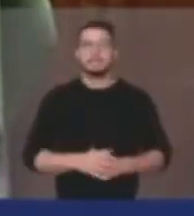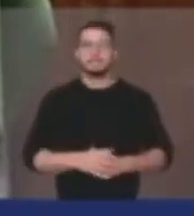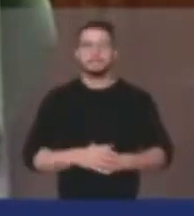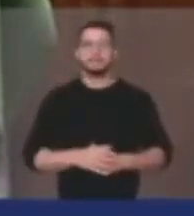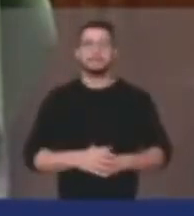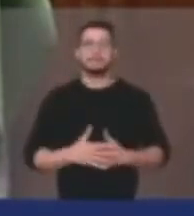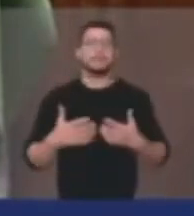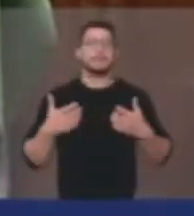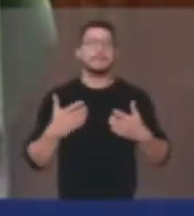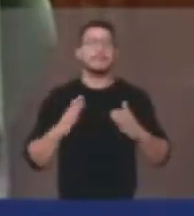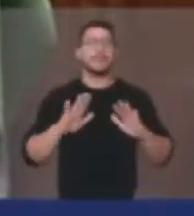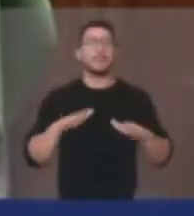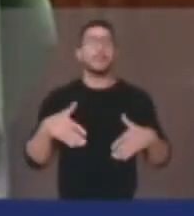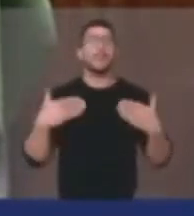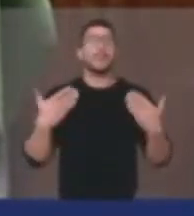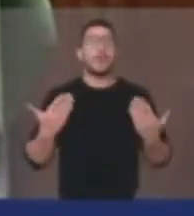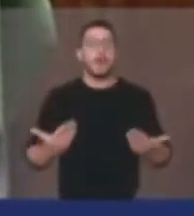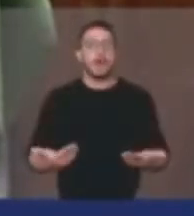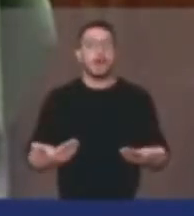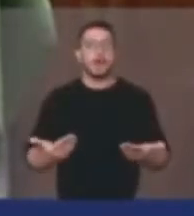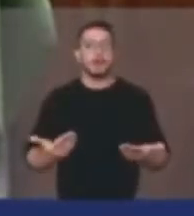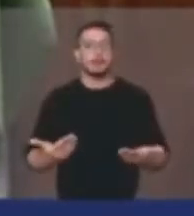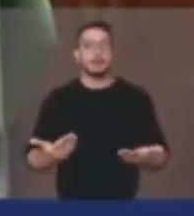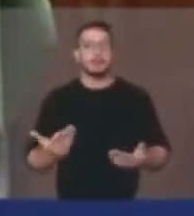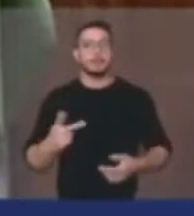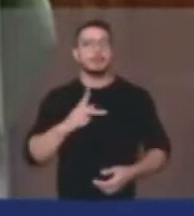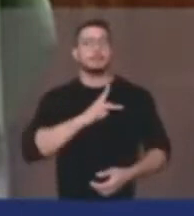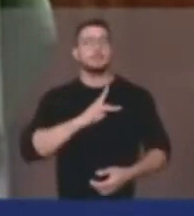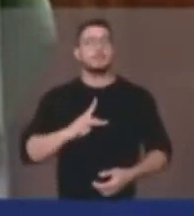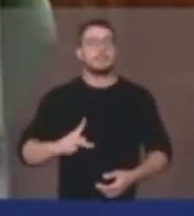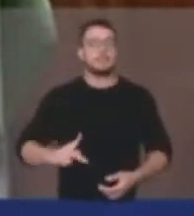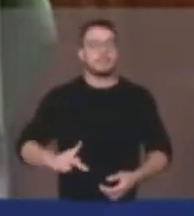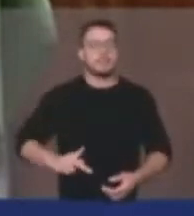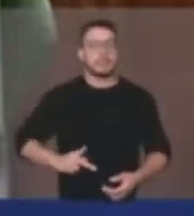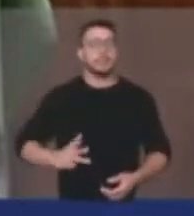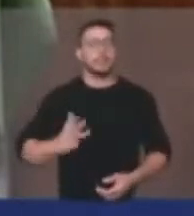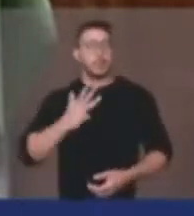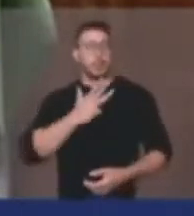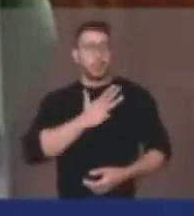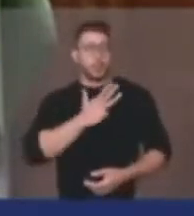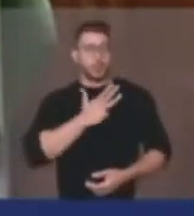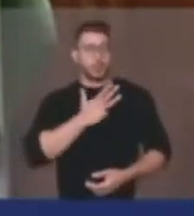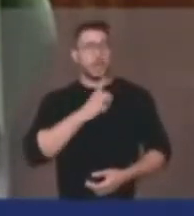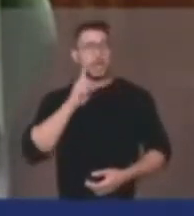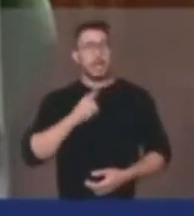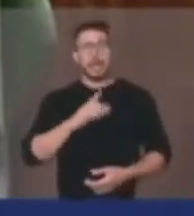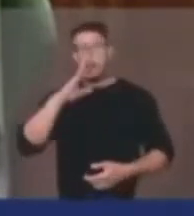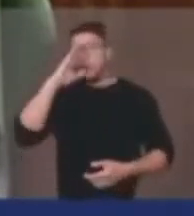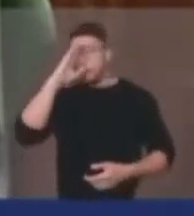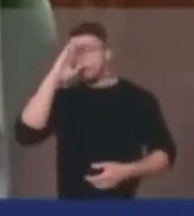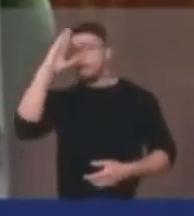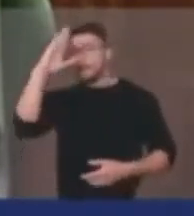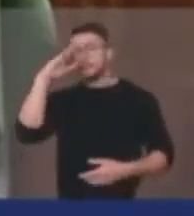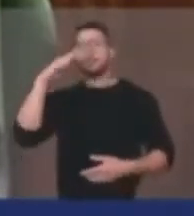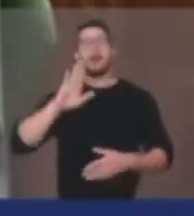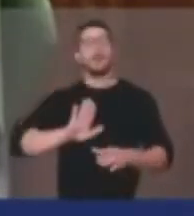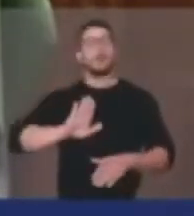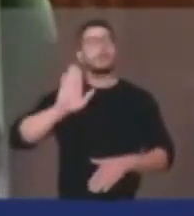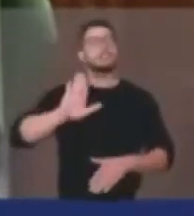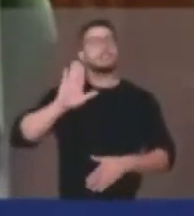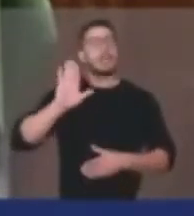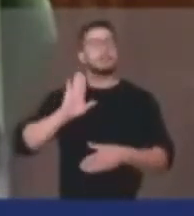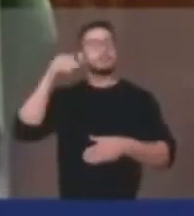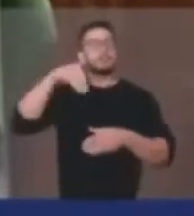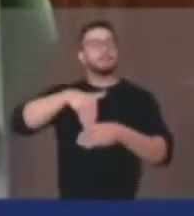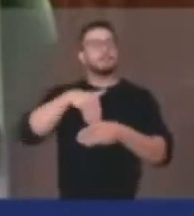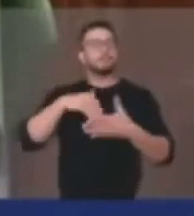foi a última vez que o presidente Lula, que o candidato que lidera, que o pré-candidato que lidera todas as pesquisas de